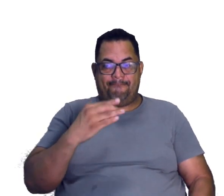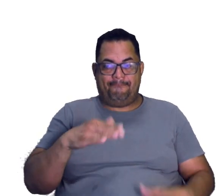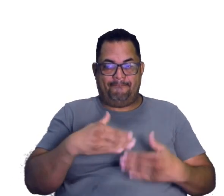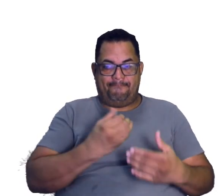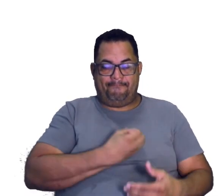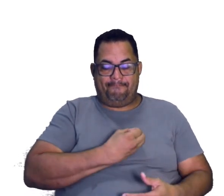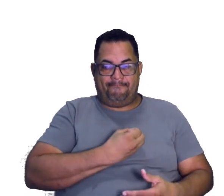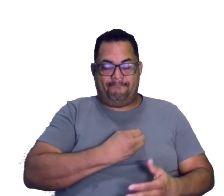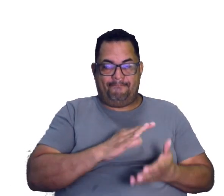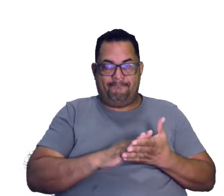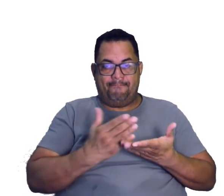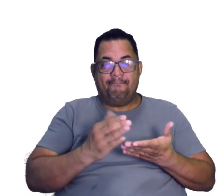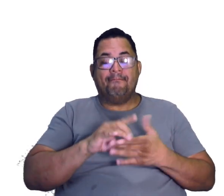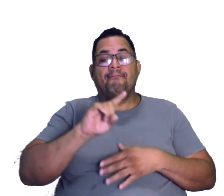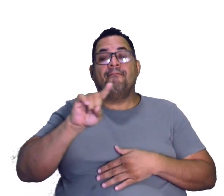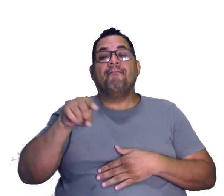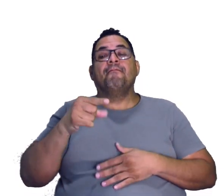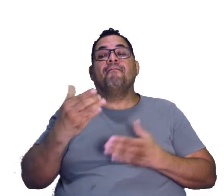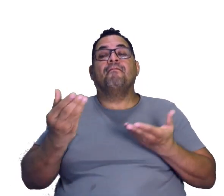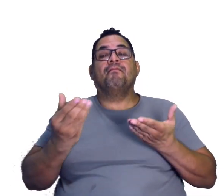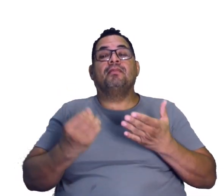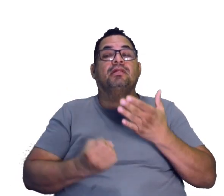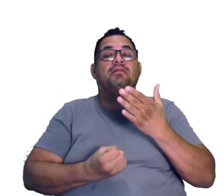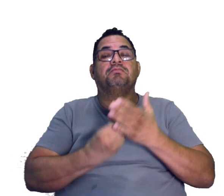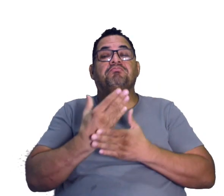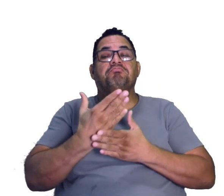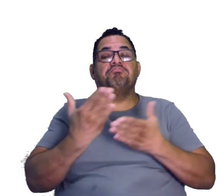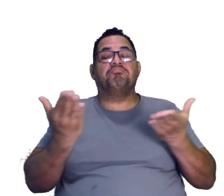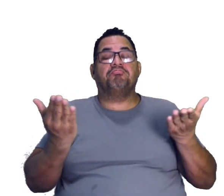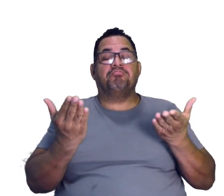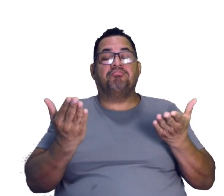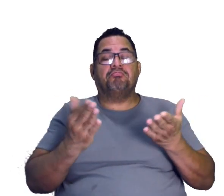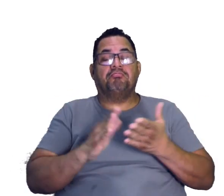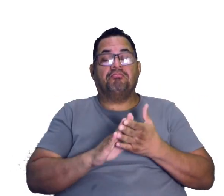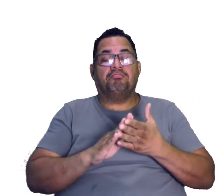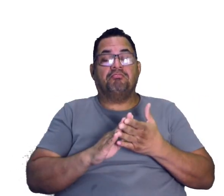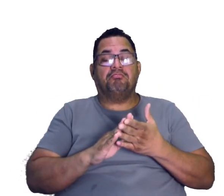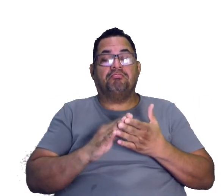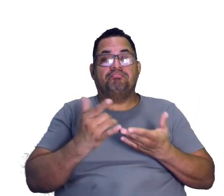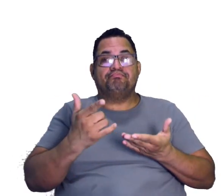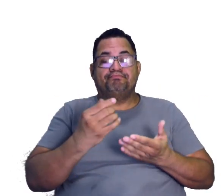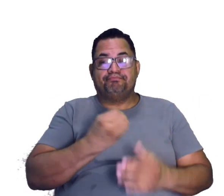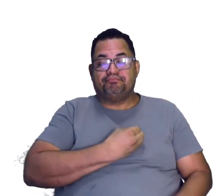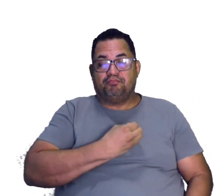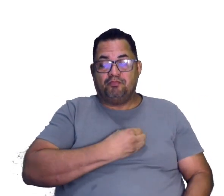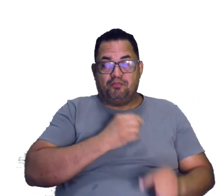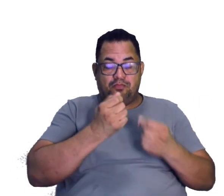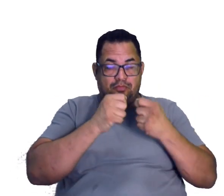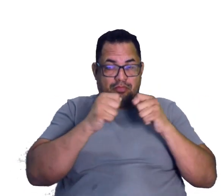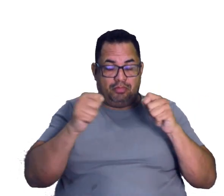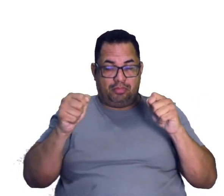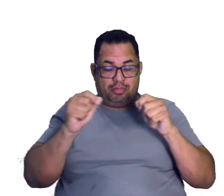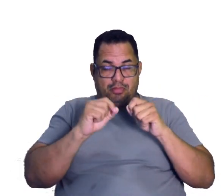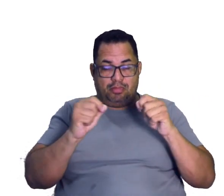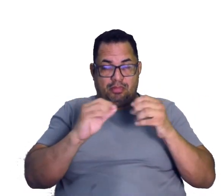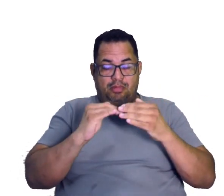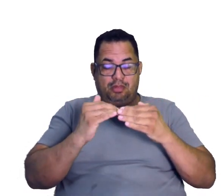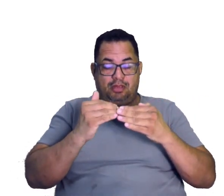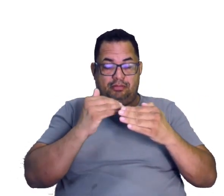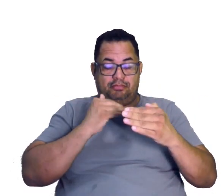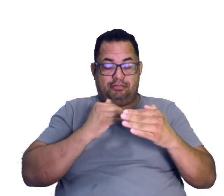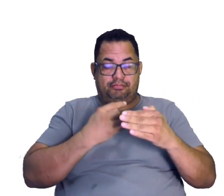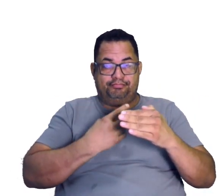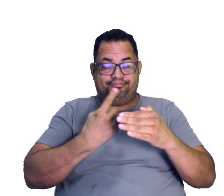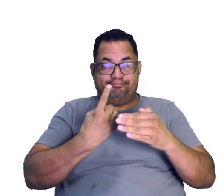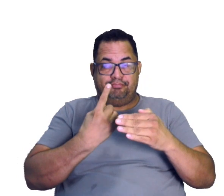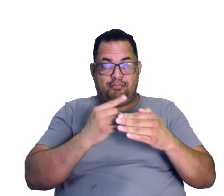sei onde está a vírgula quando ela não aparece? Em caso de números grandes, a vírgula sempre está atrás do último número. Então,